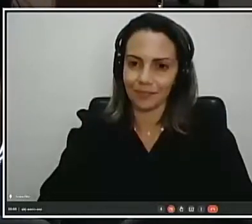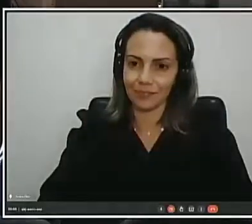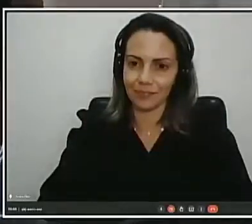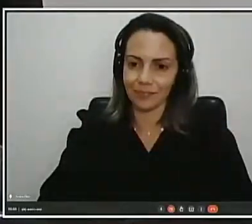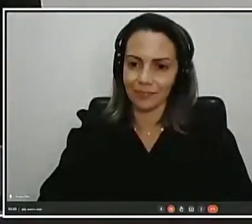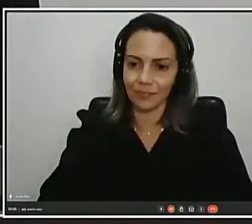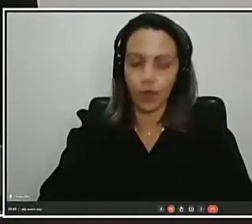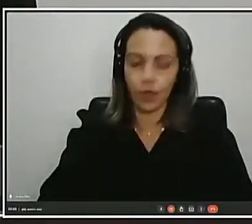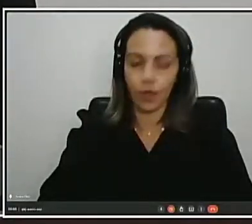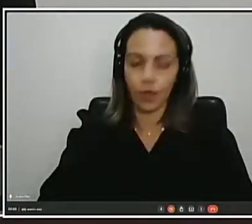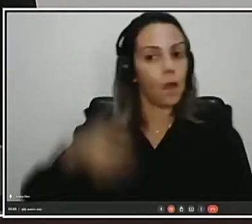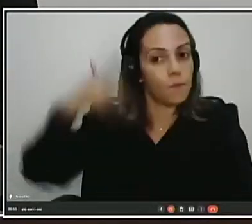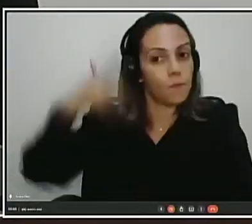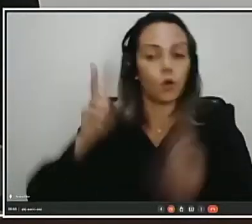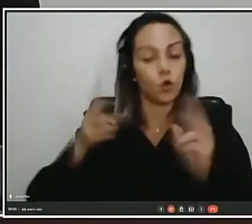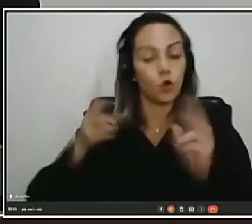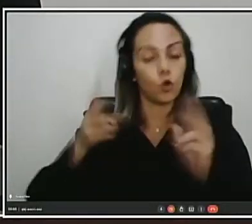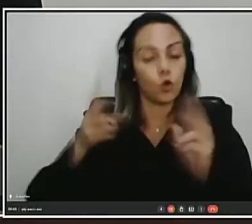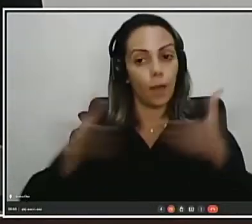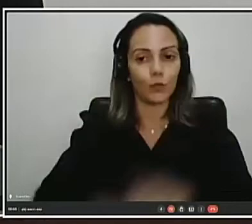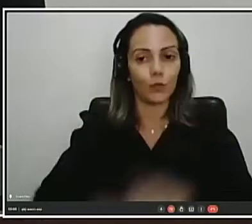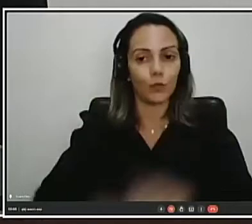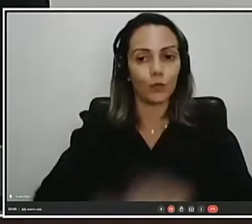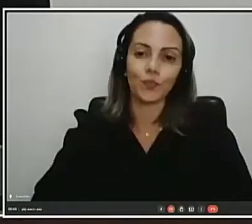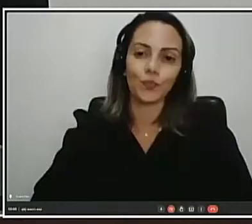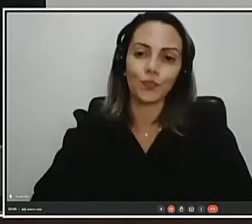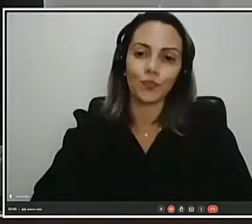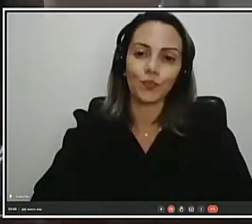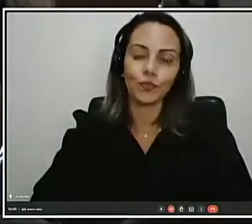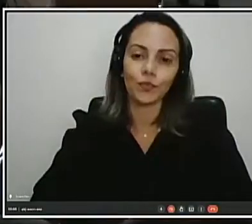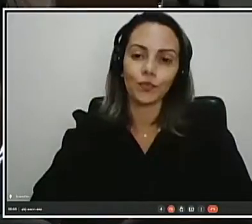A palavra continua em aberto.